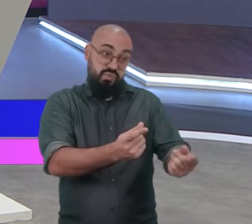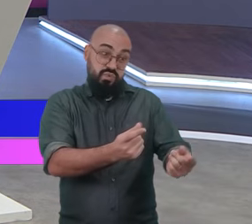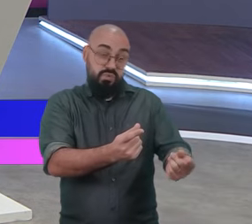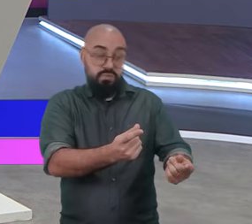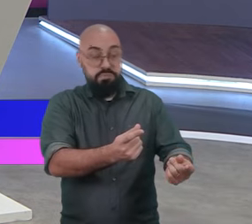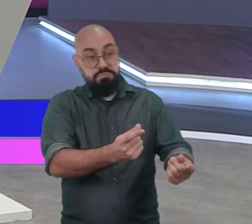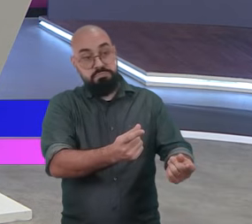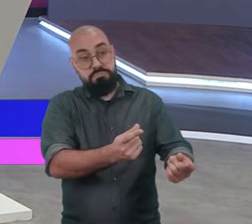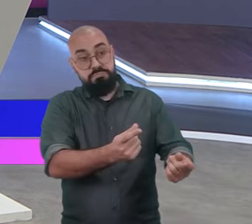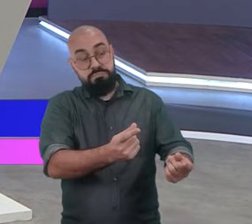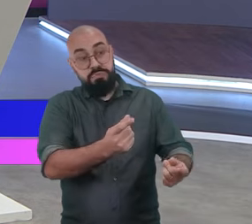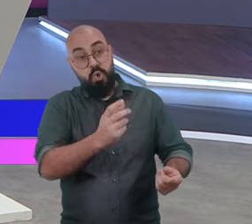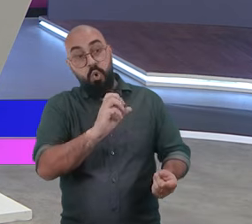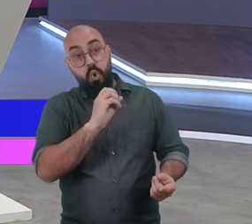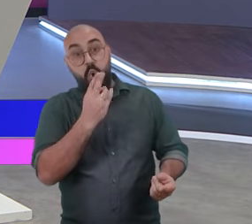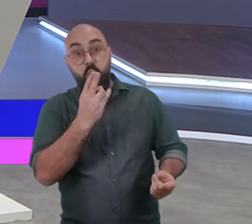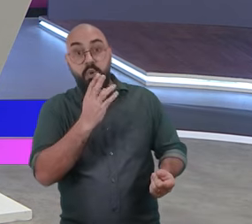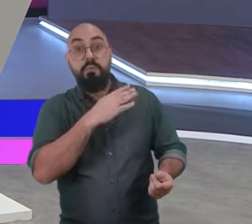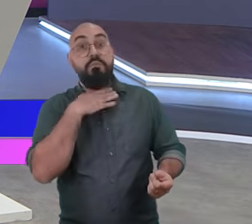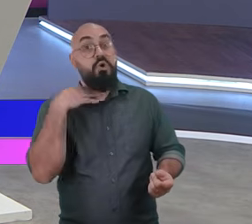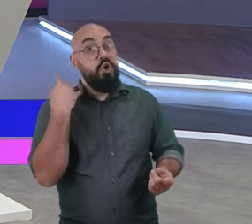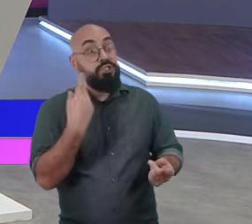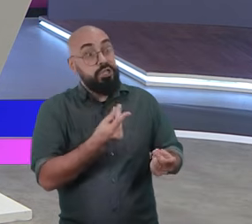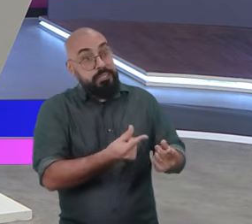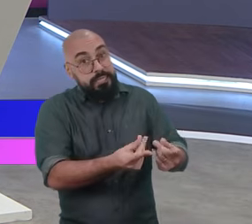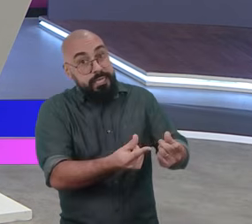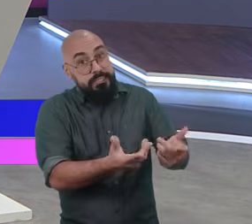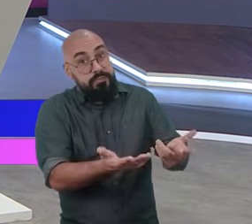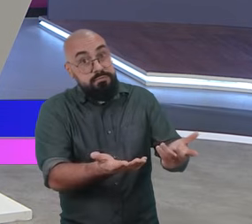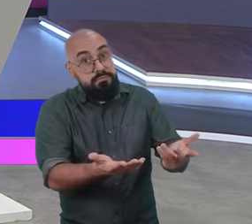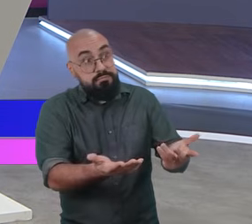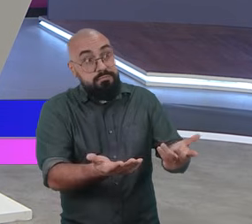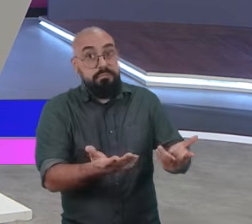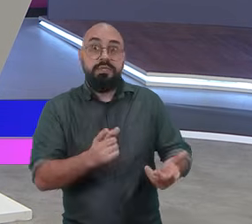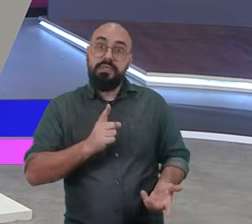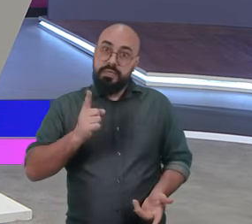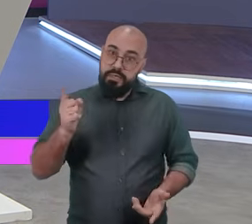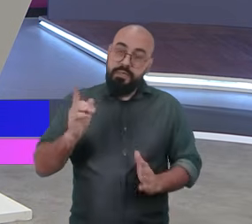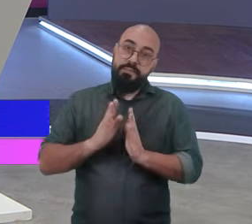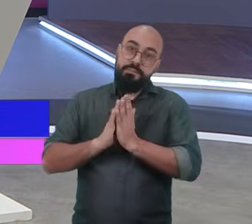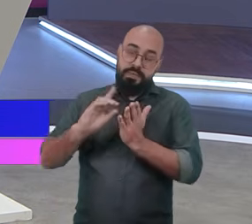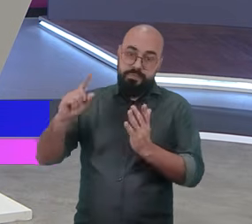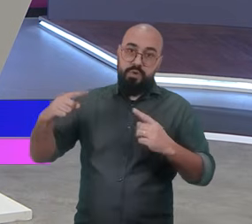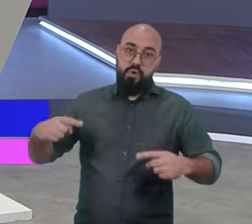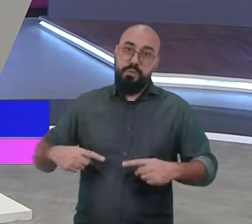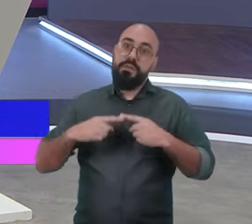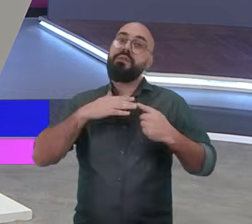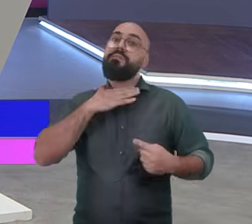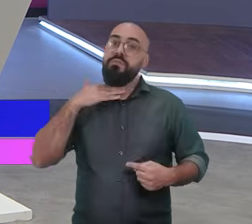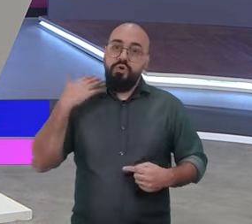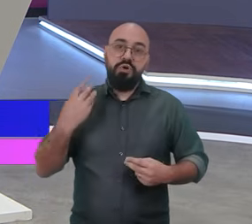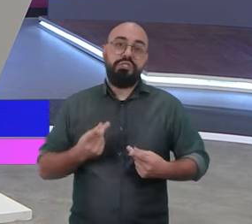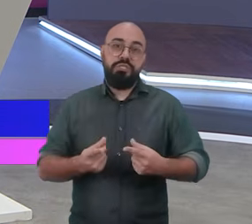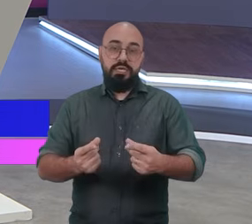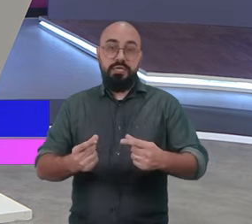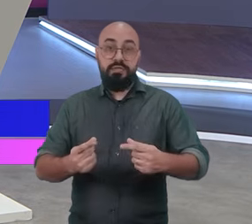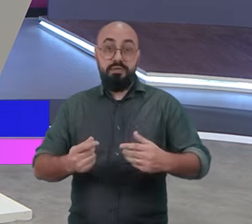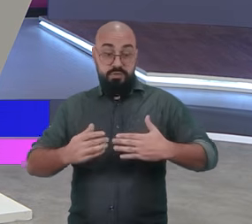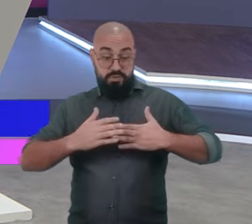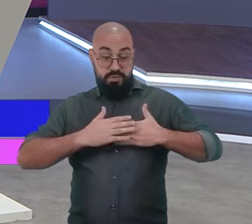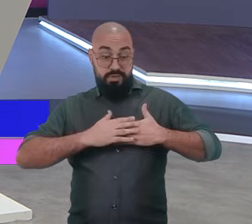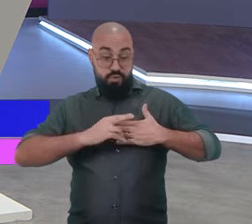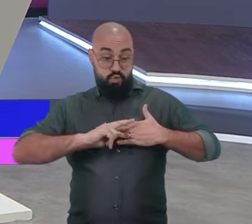são diferentes, a duração é que não cabe aqui. A consequência é eterna, mas